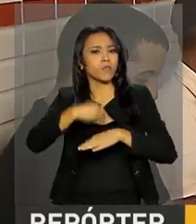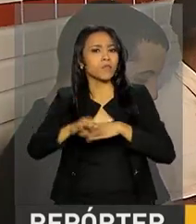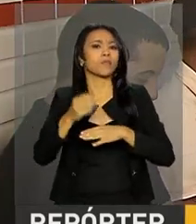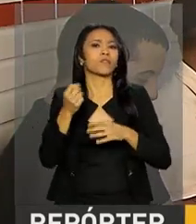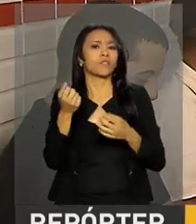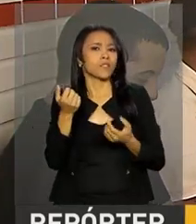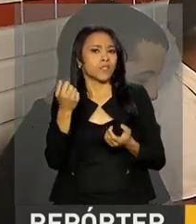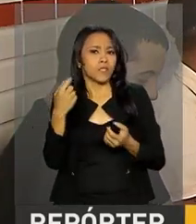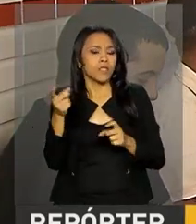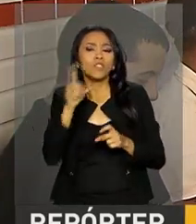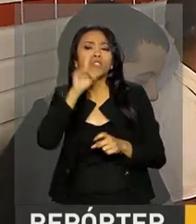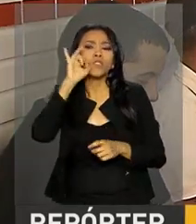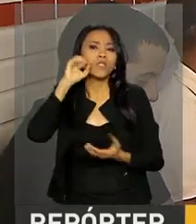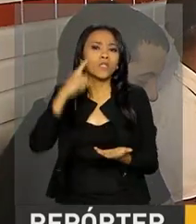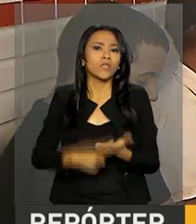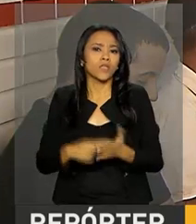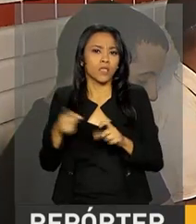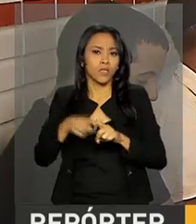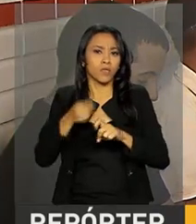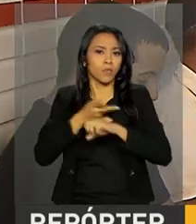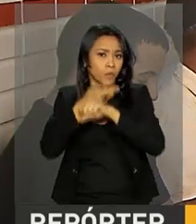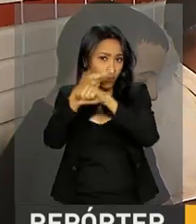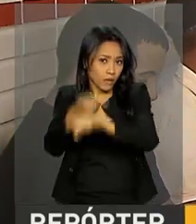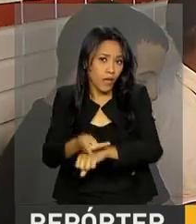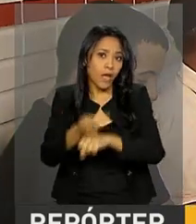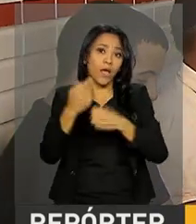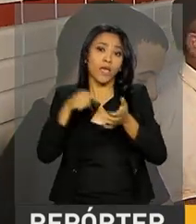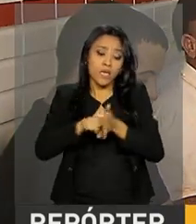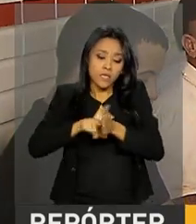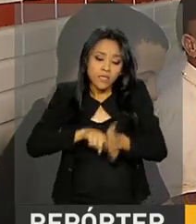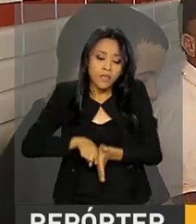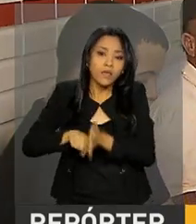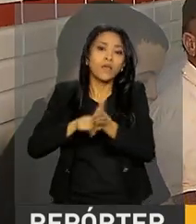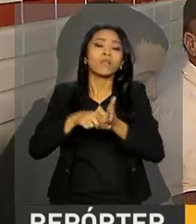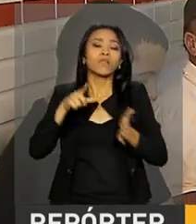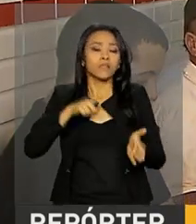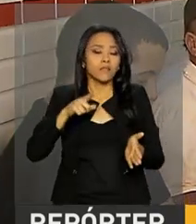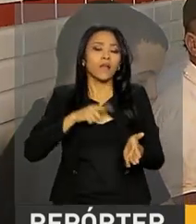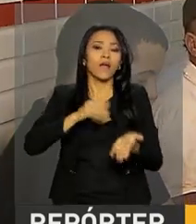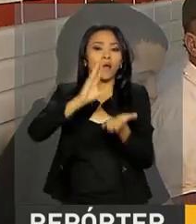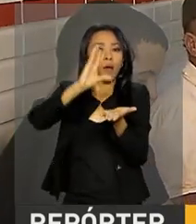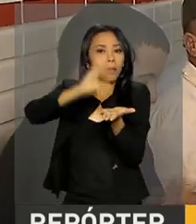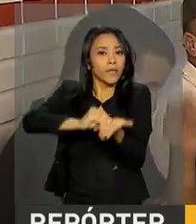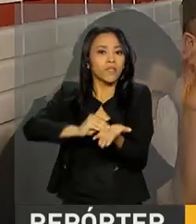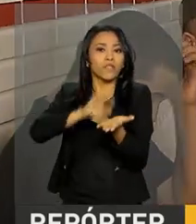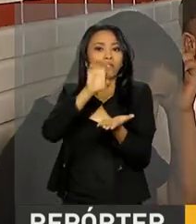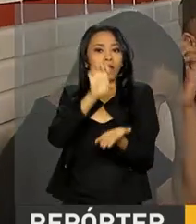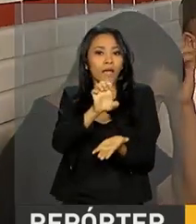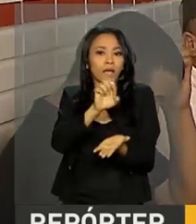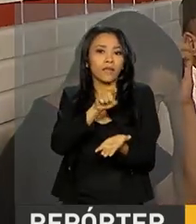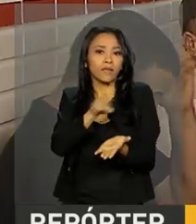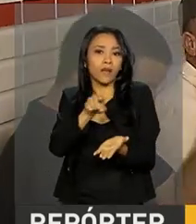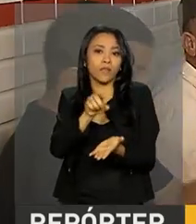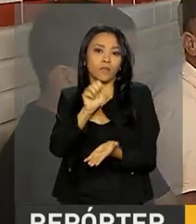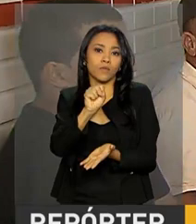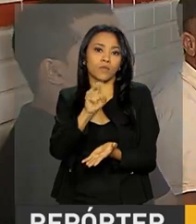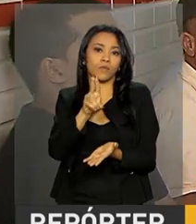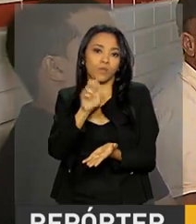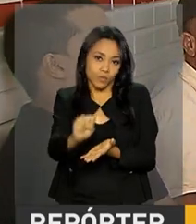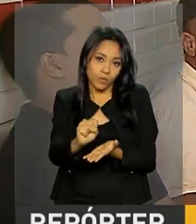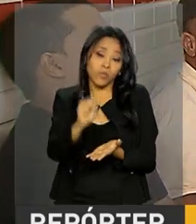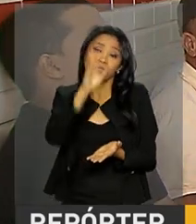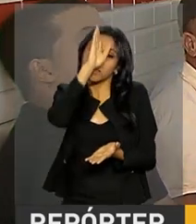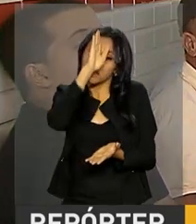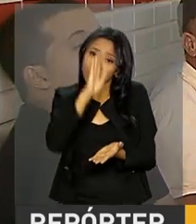serviços, consultas e exames realizados por eles por meio do aplicativo eSUS, que pode ser baixado